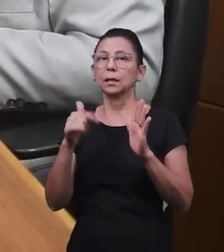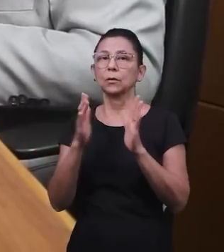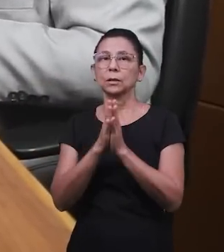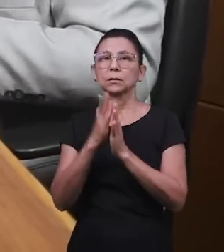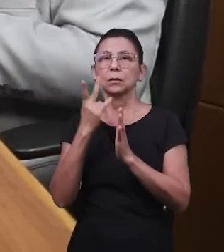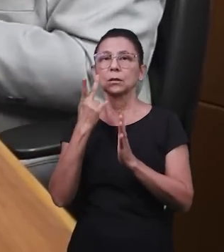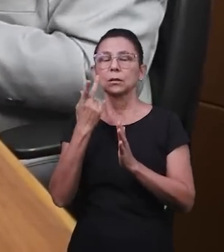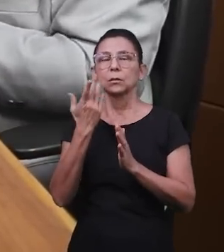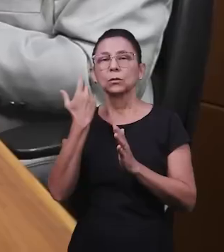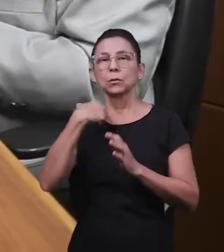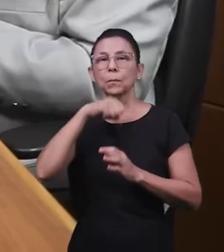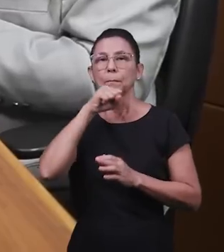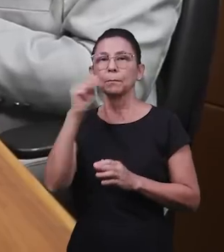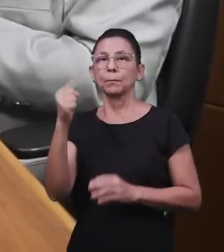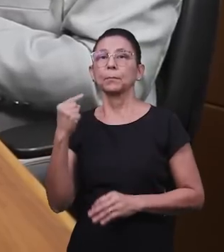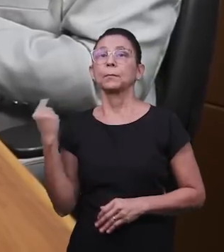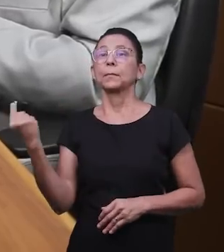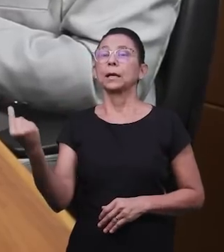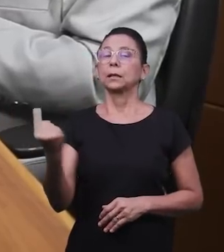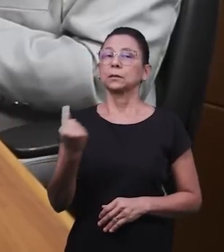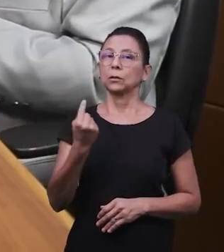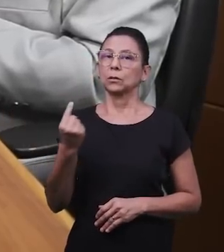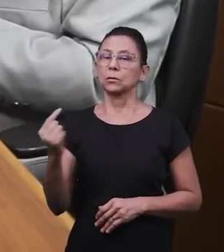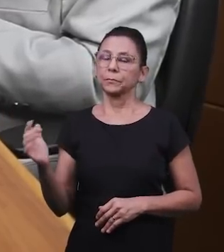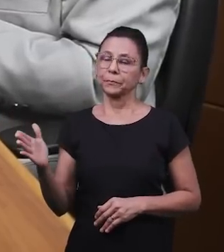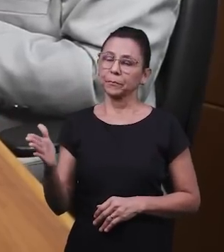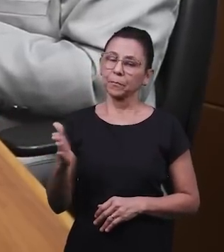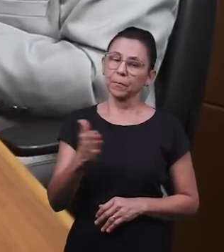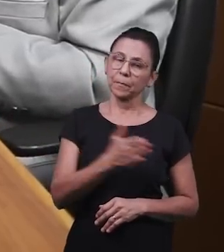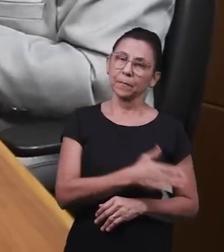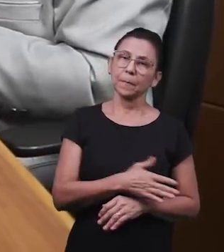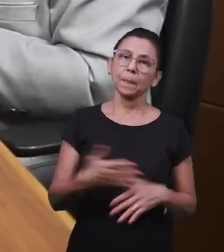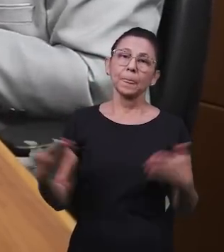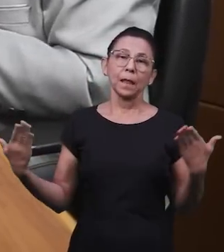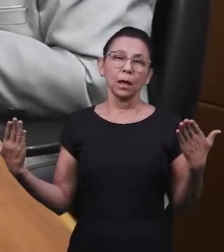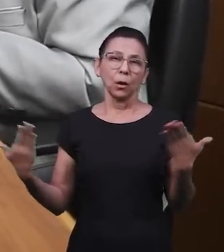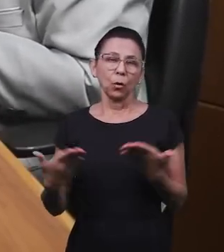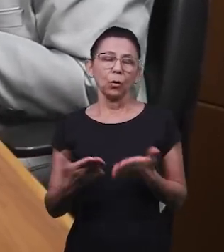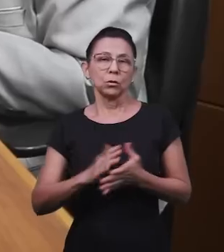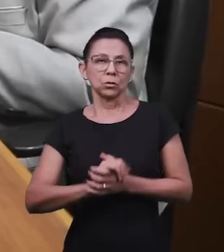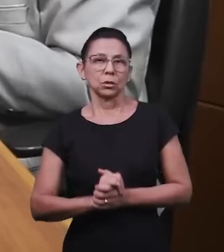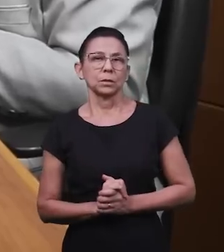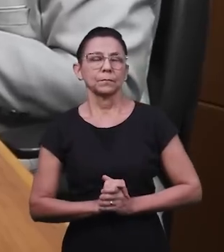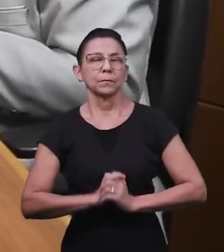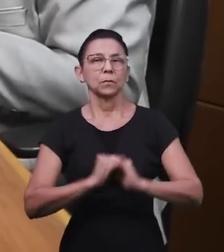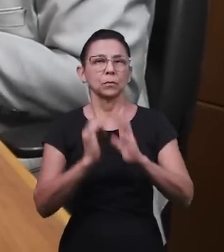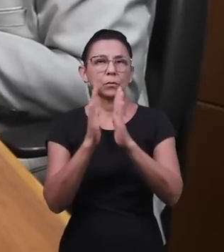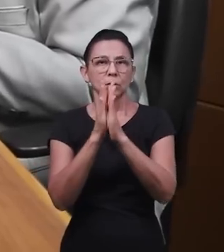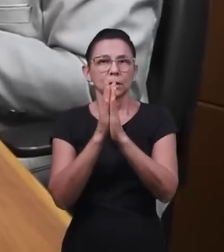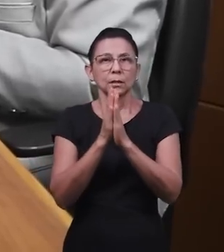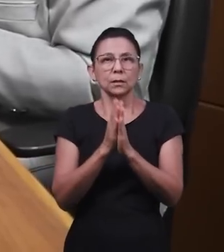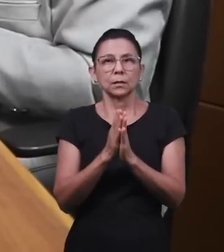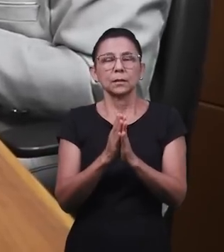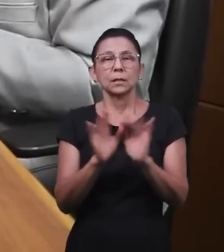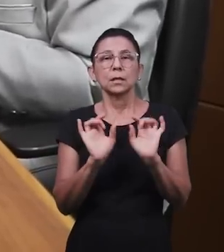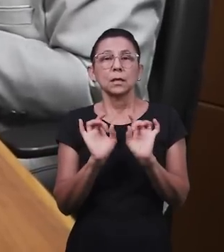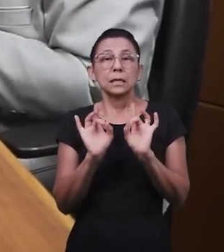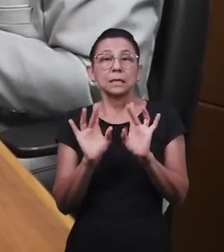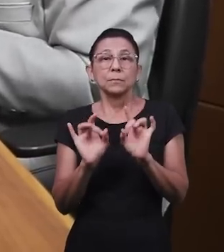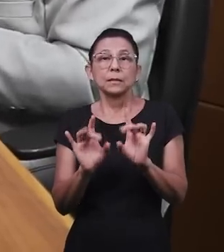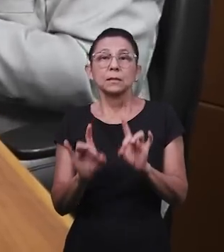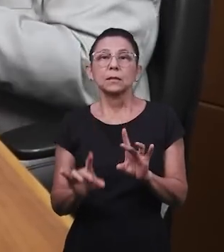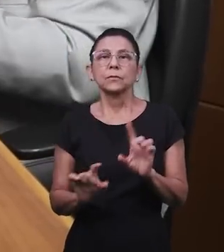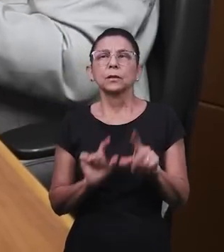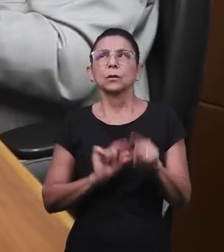Nosso. Mas aqui a gente já entra numa abordagem específica da oração, numa forma específica de orar, que é a